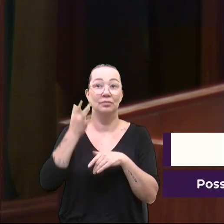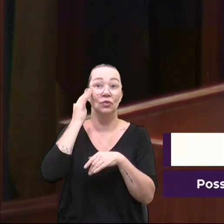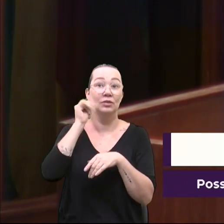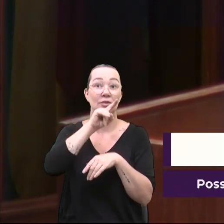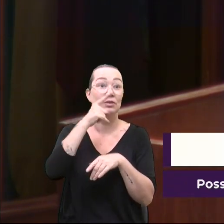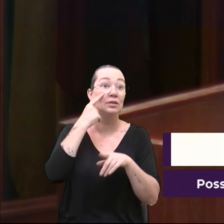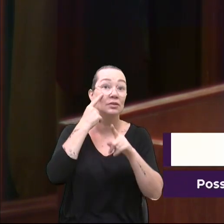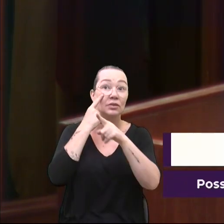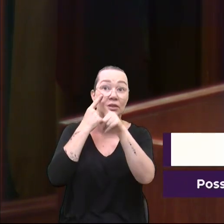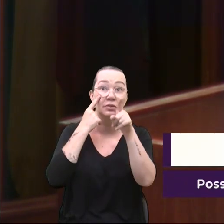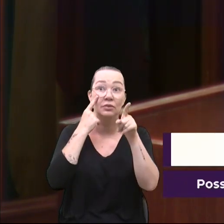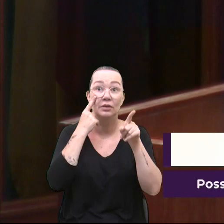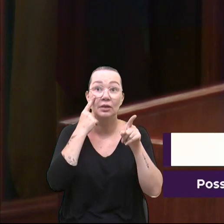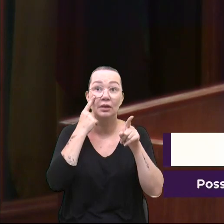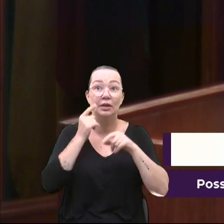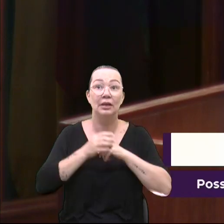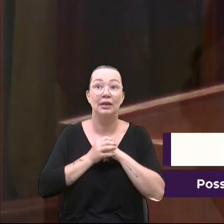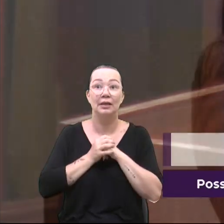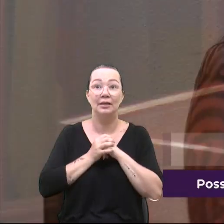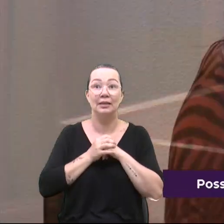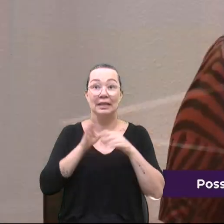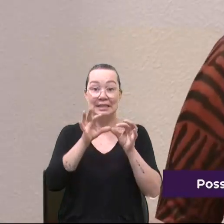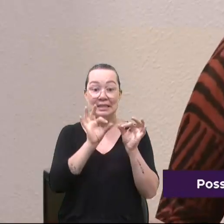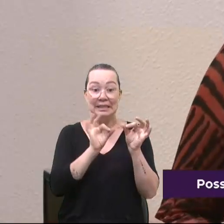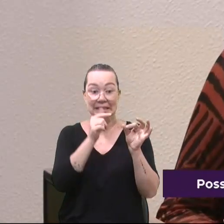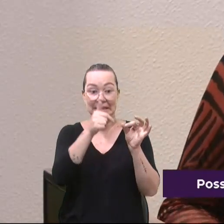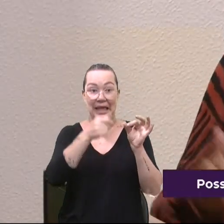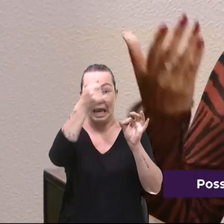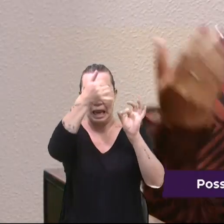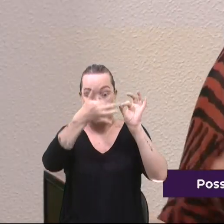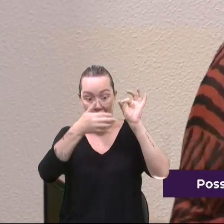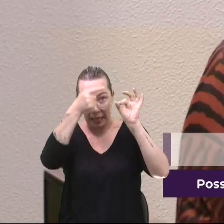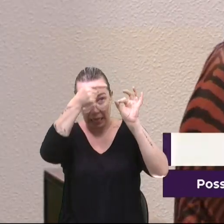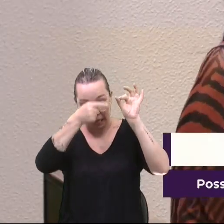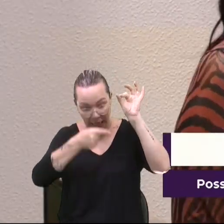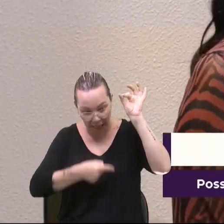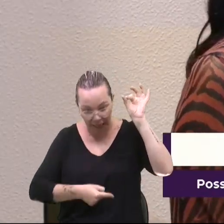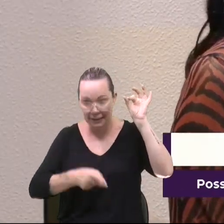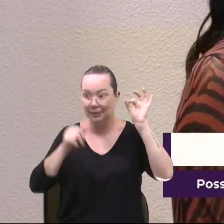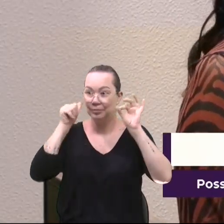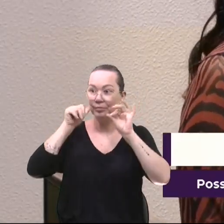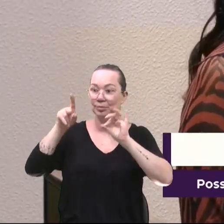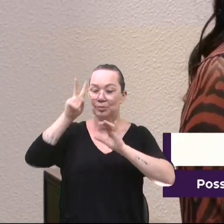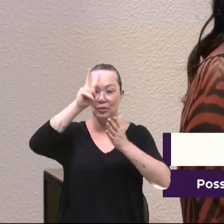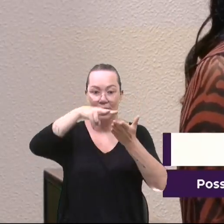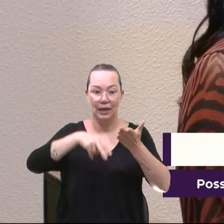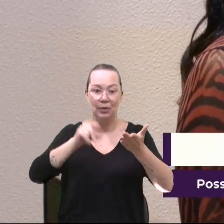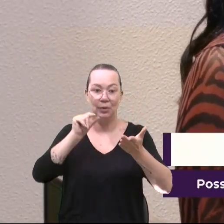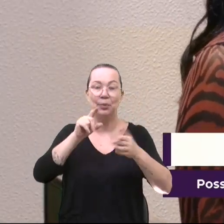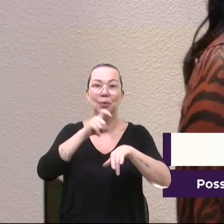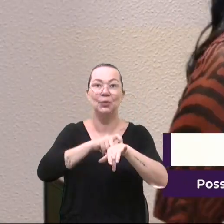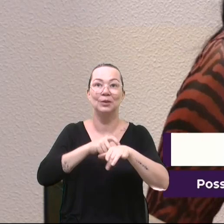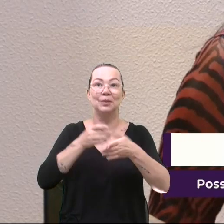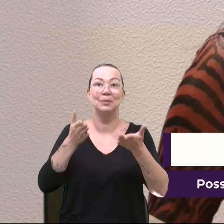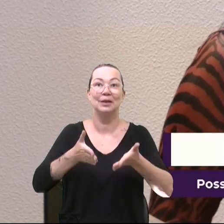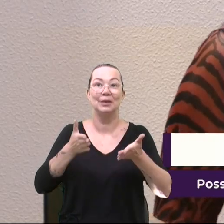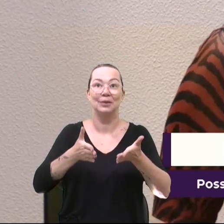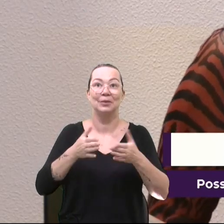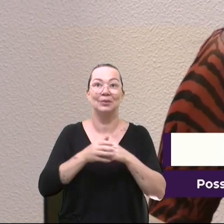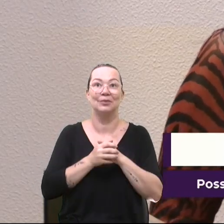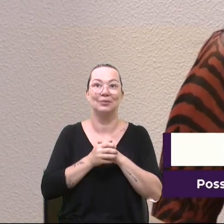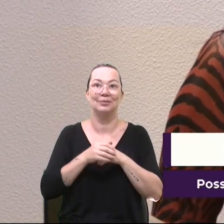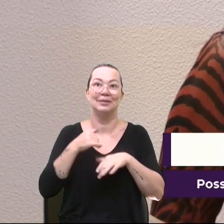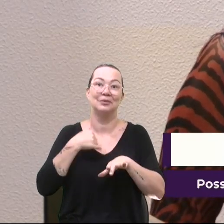isso? Essa é a lista de autoridades que a Cris leu aqui há pouco, que as meninas pegaram lá na entrada.